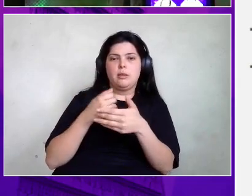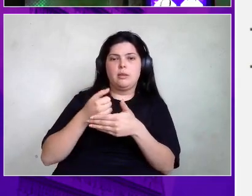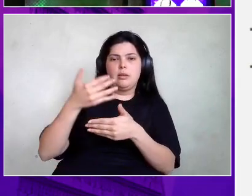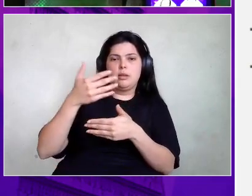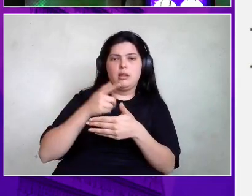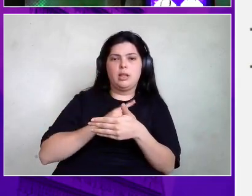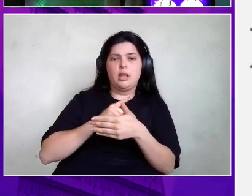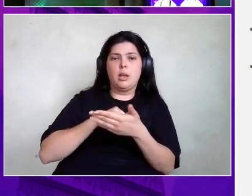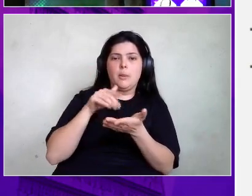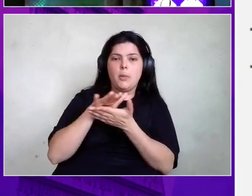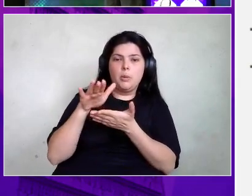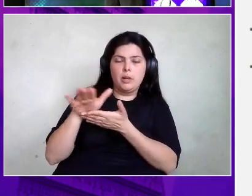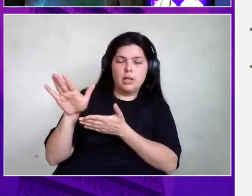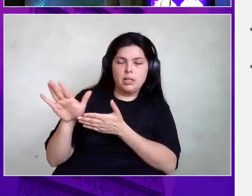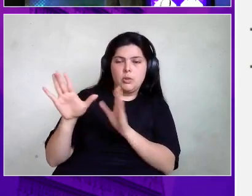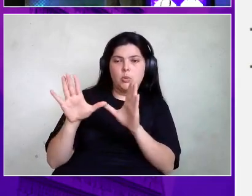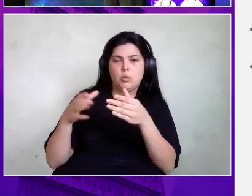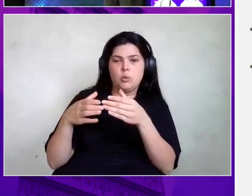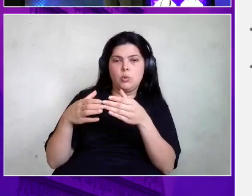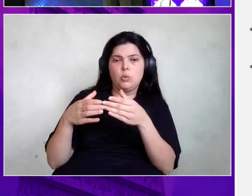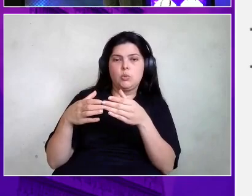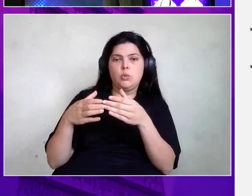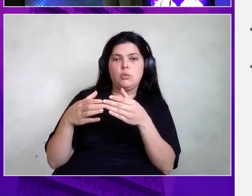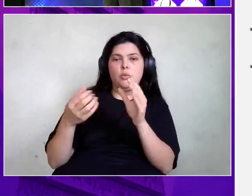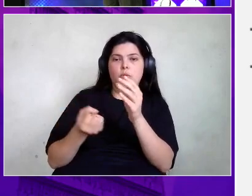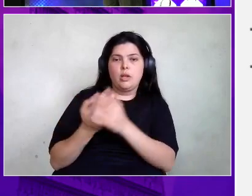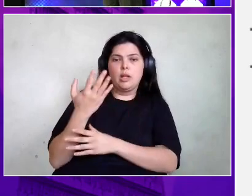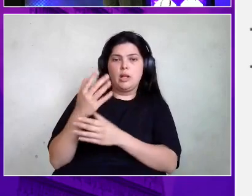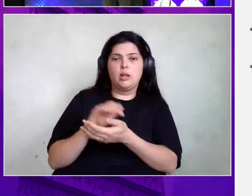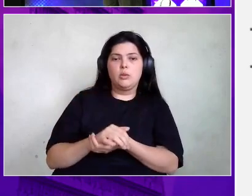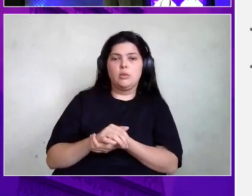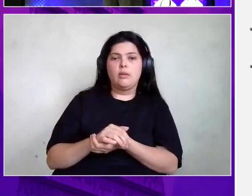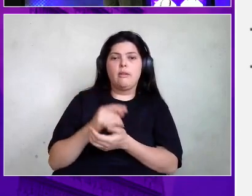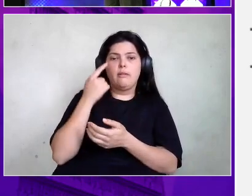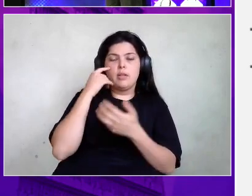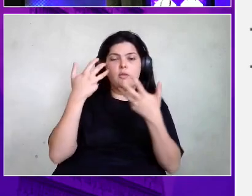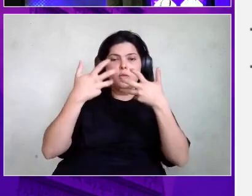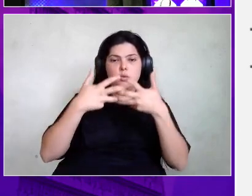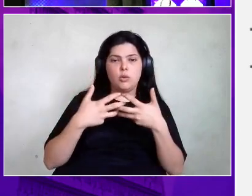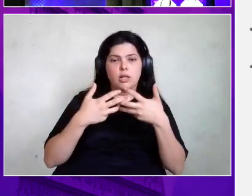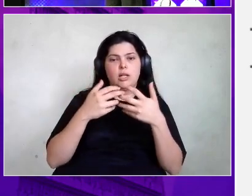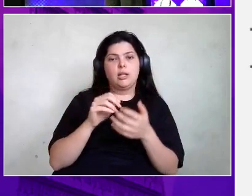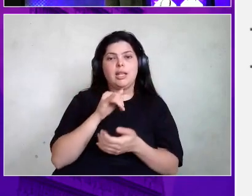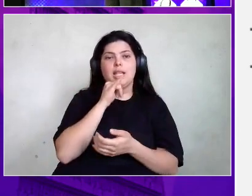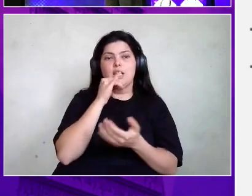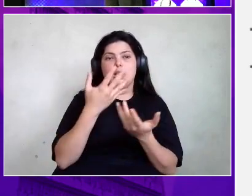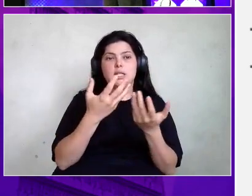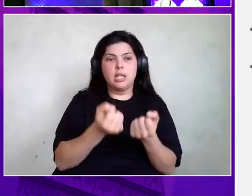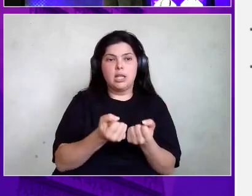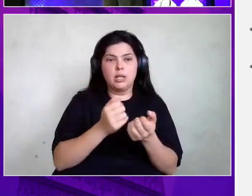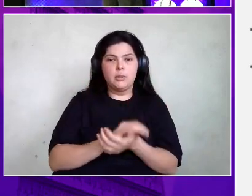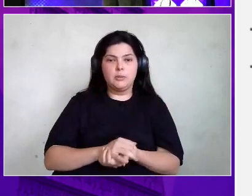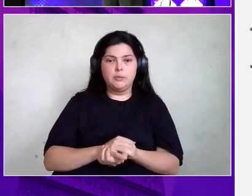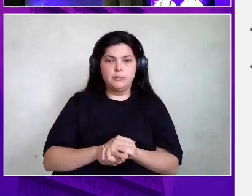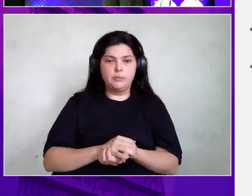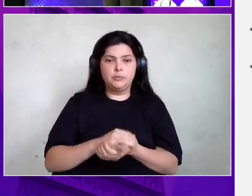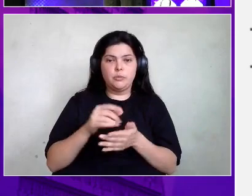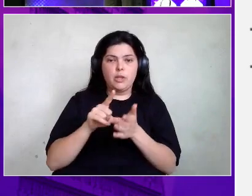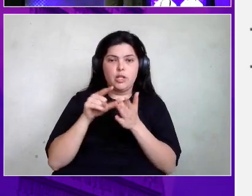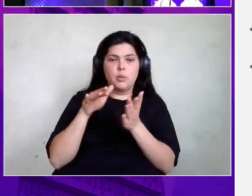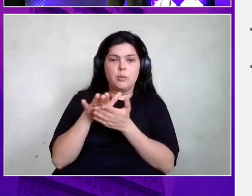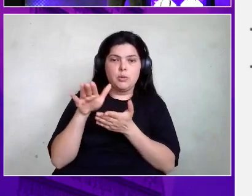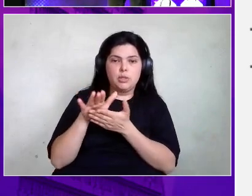publicação do pacote que foi gerado após o merge. Na parte de validação, eu vou ter aqui testes de aceitação. Na parte de pré-produção, eu vou